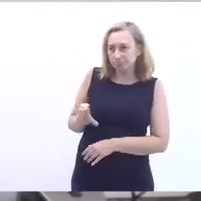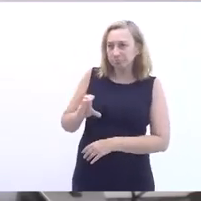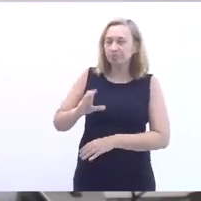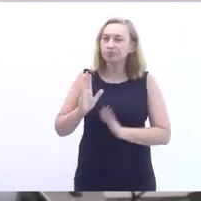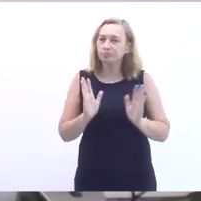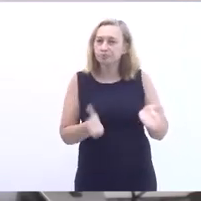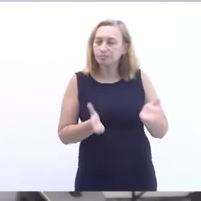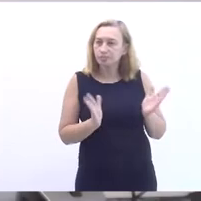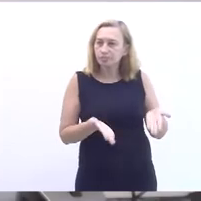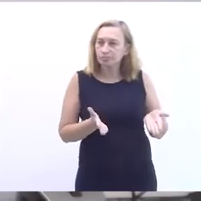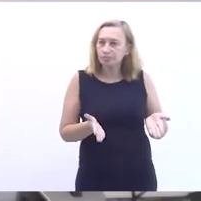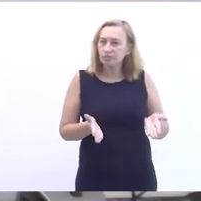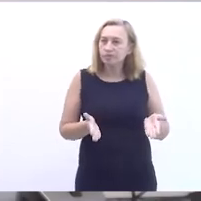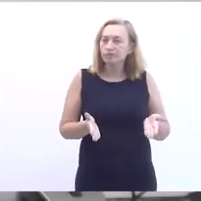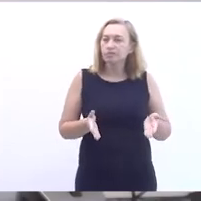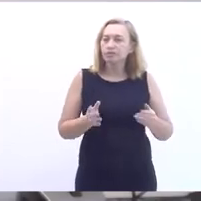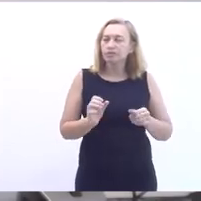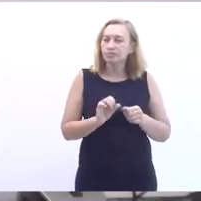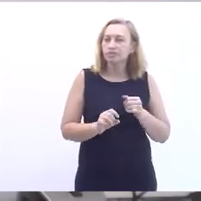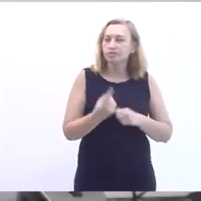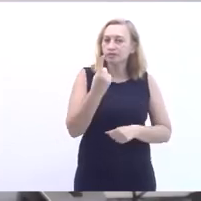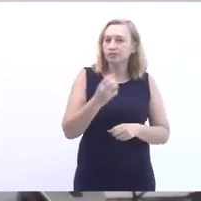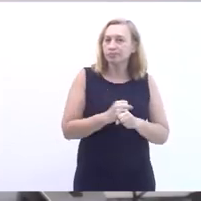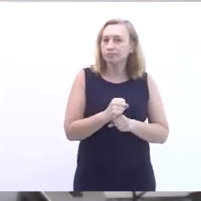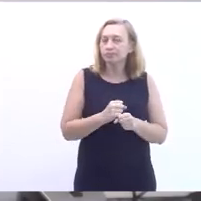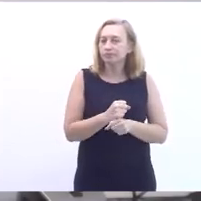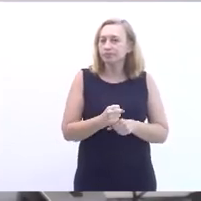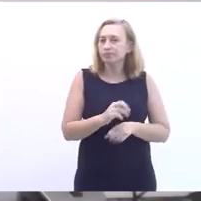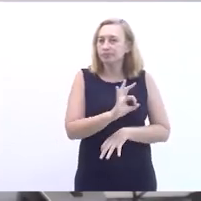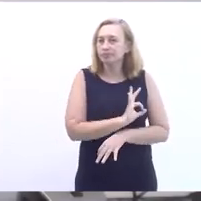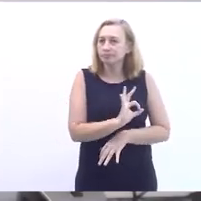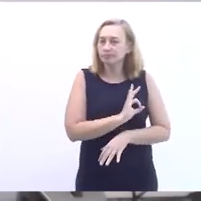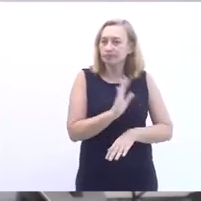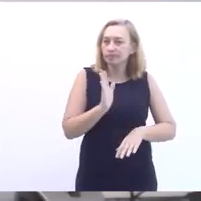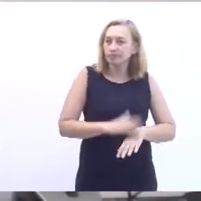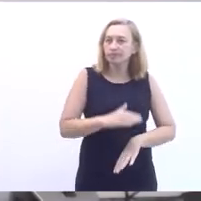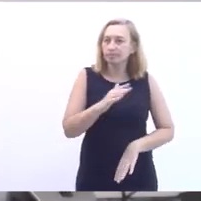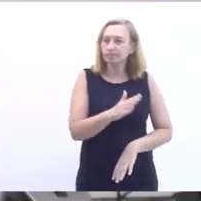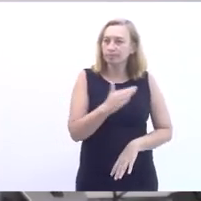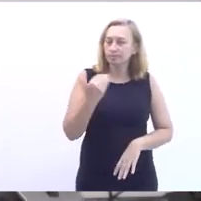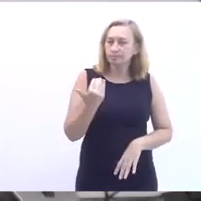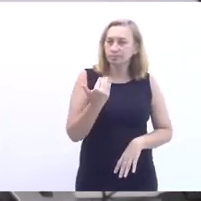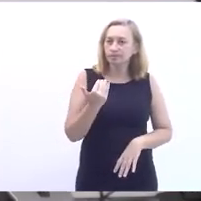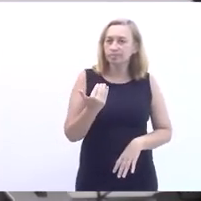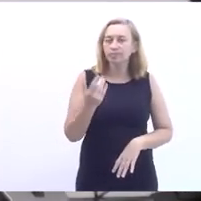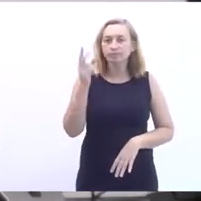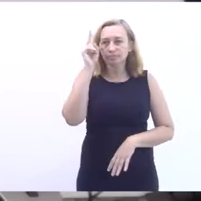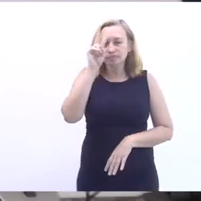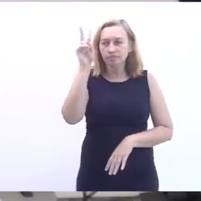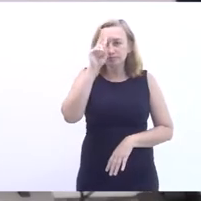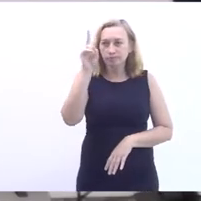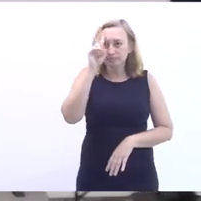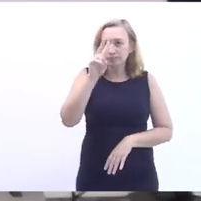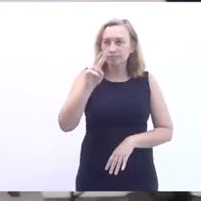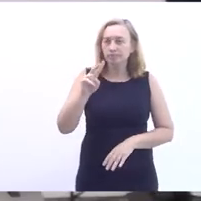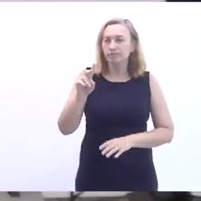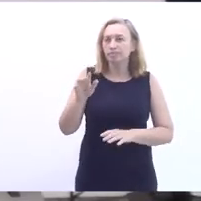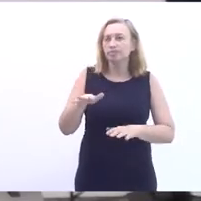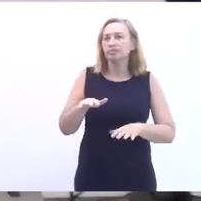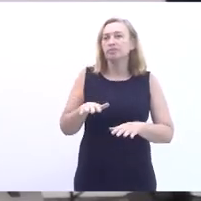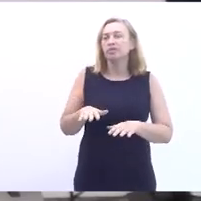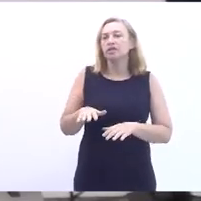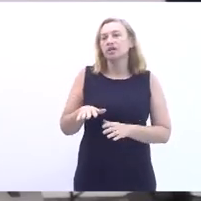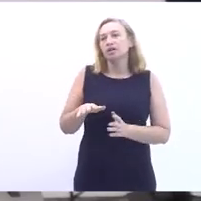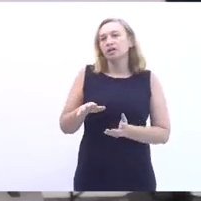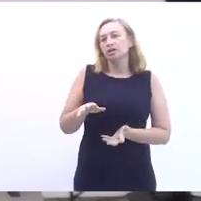hoje nós completamos 1 ano da operação policial mais letal da história chacina do jacarezinho e é